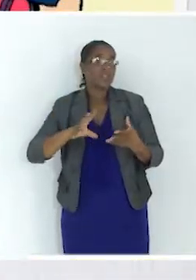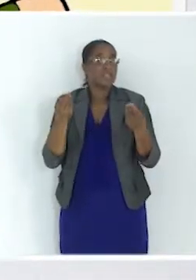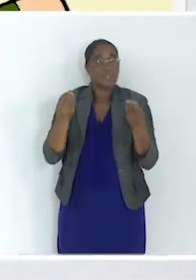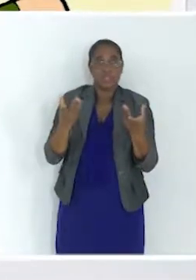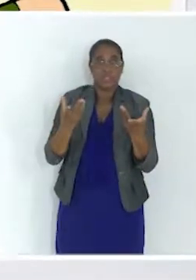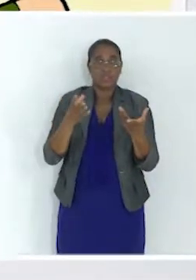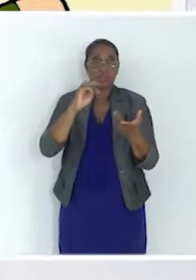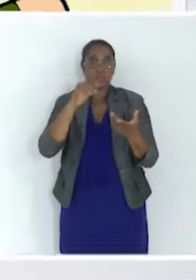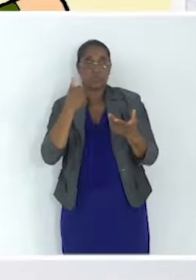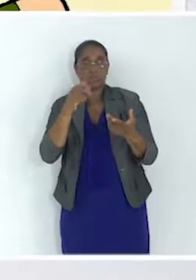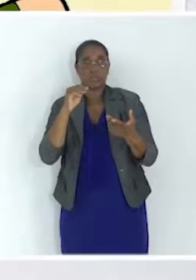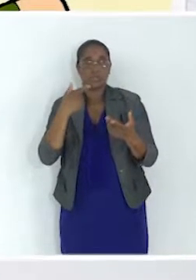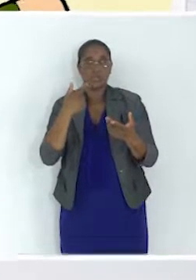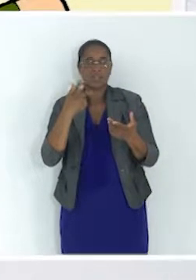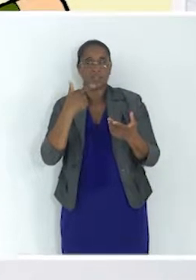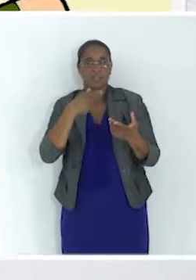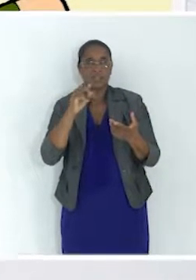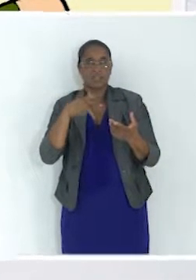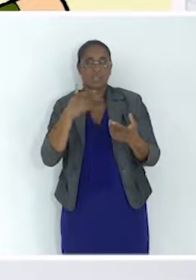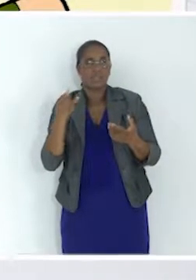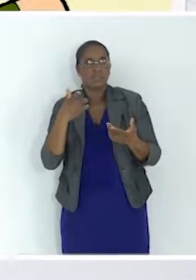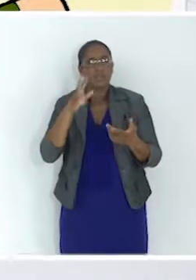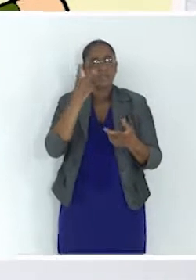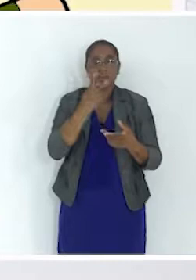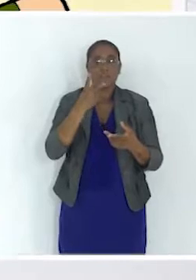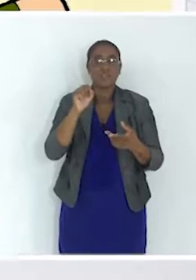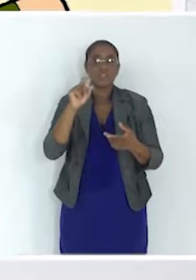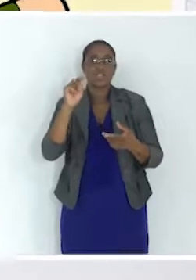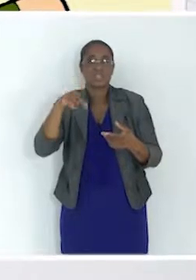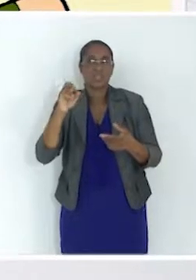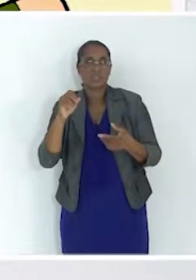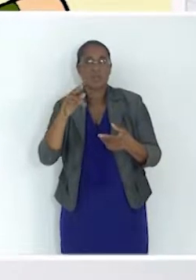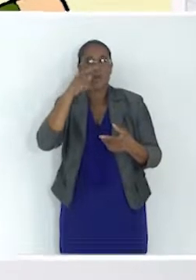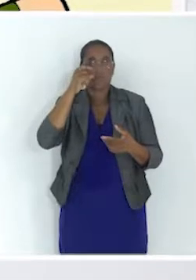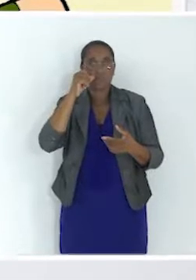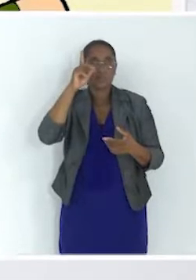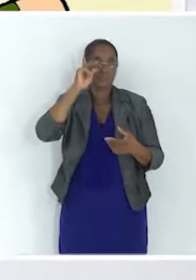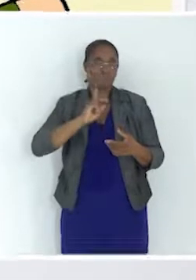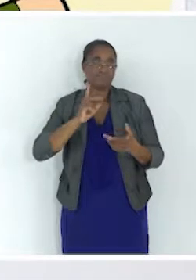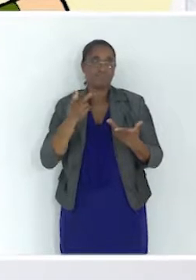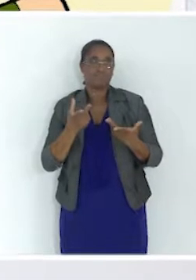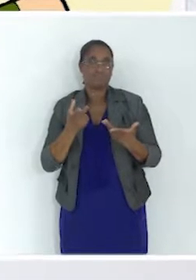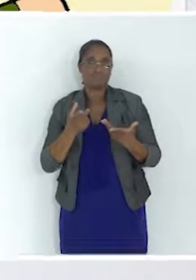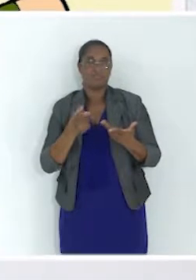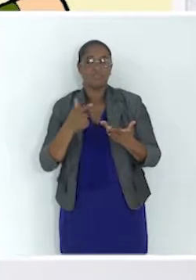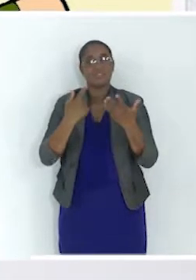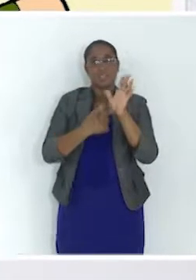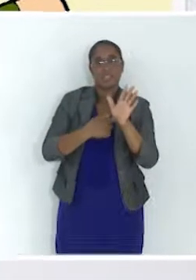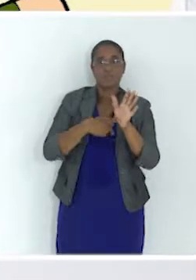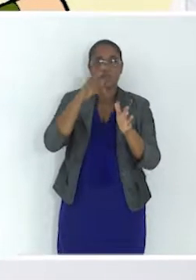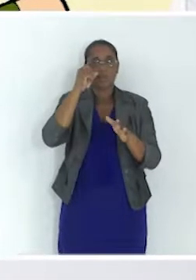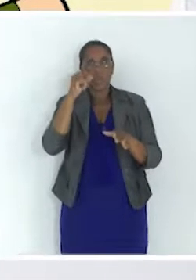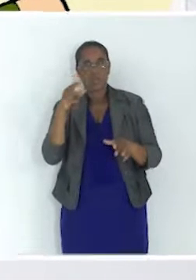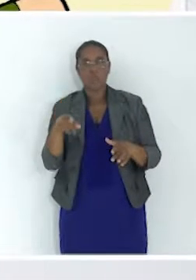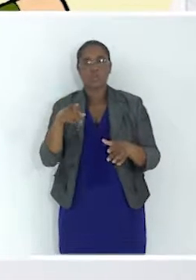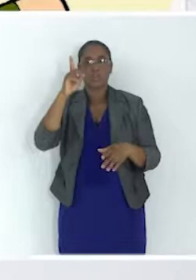masculino, feminino. Temos exemplo. Menino, menina. Quanto ao número